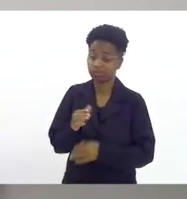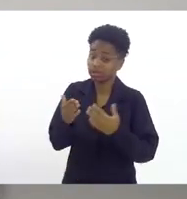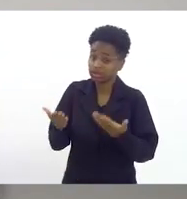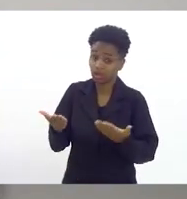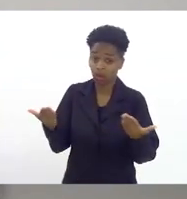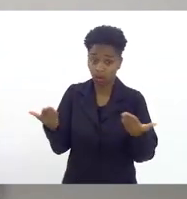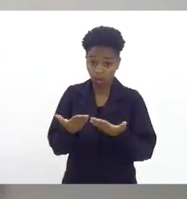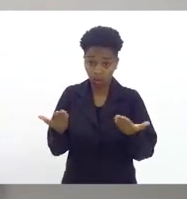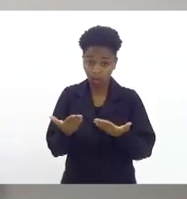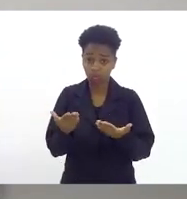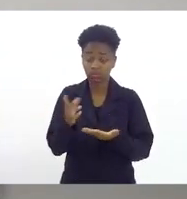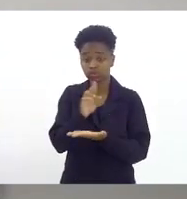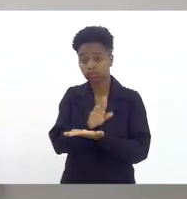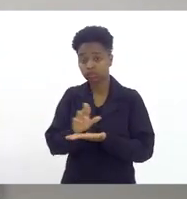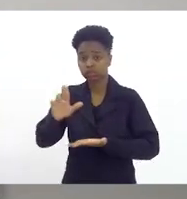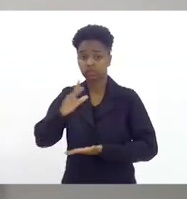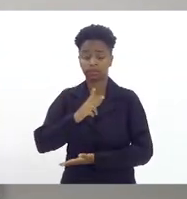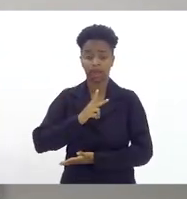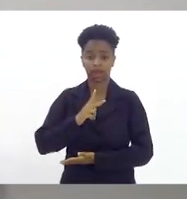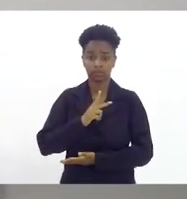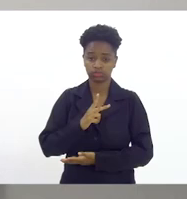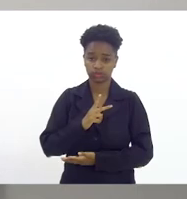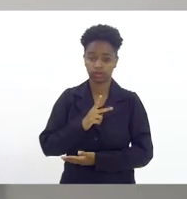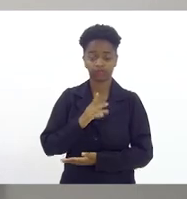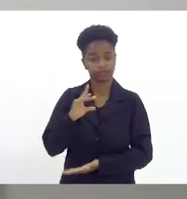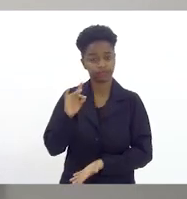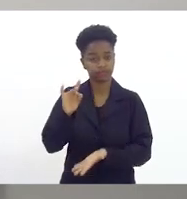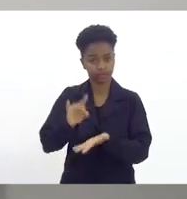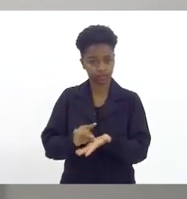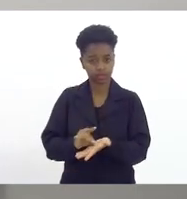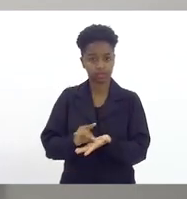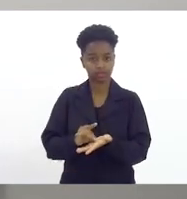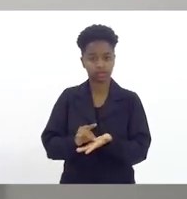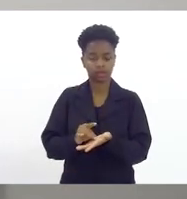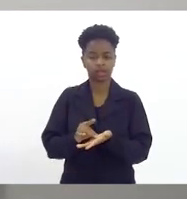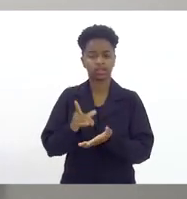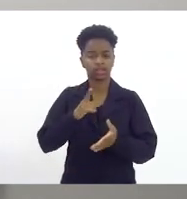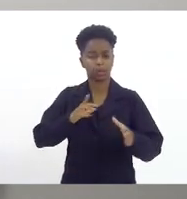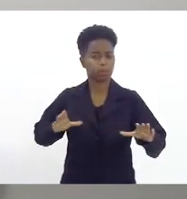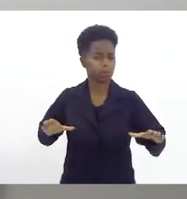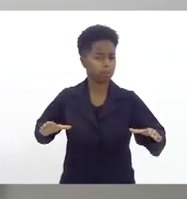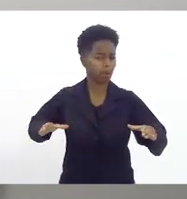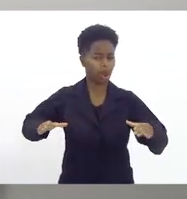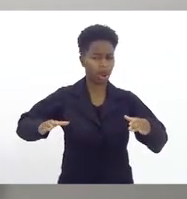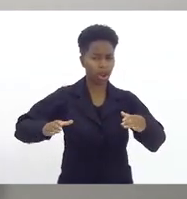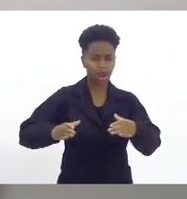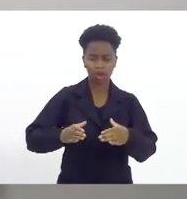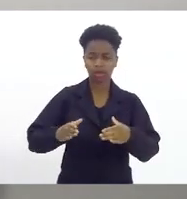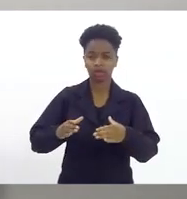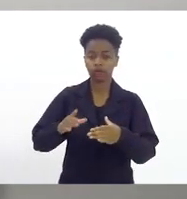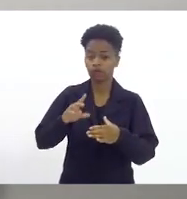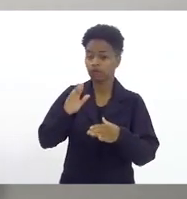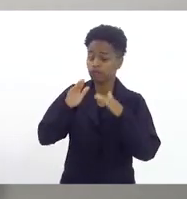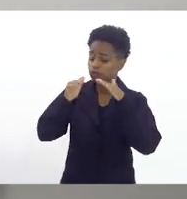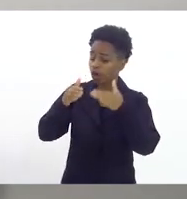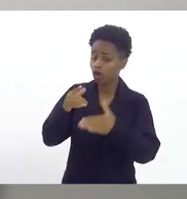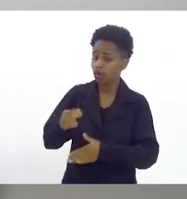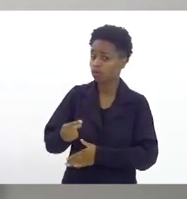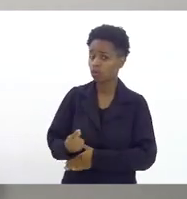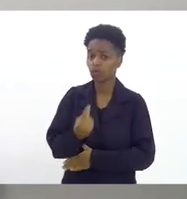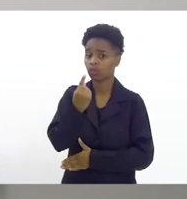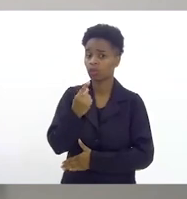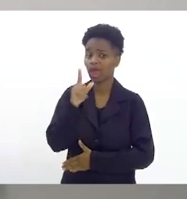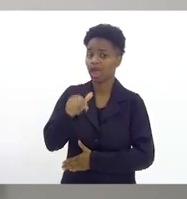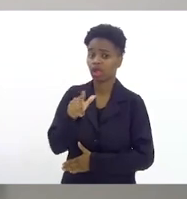hoje as Universidades privadas são realmente grandes conglomerados que visam única e exclusivamente